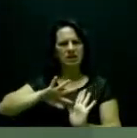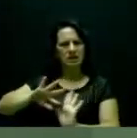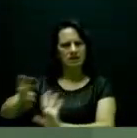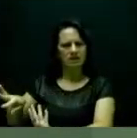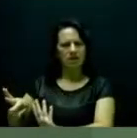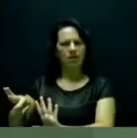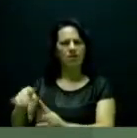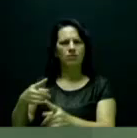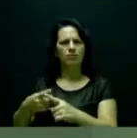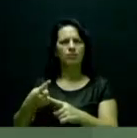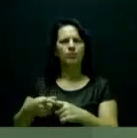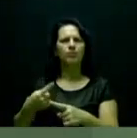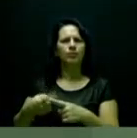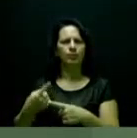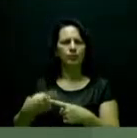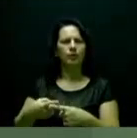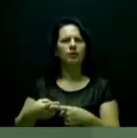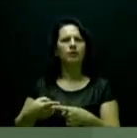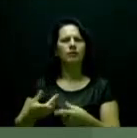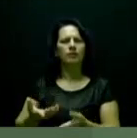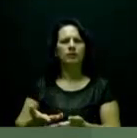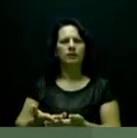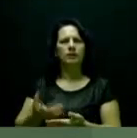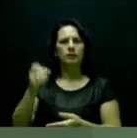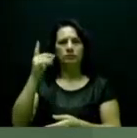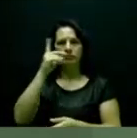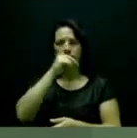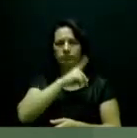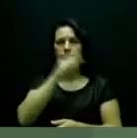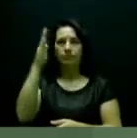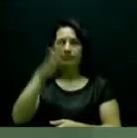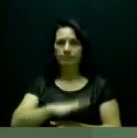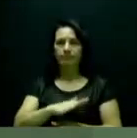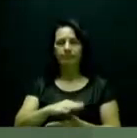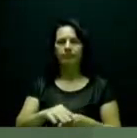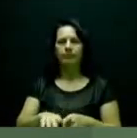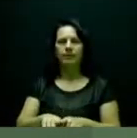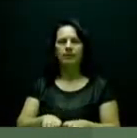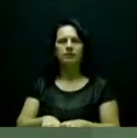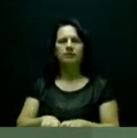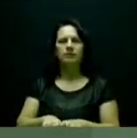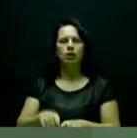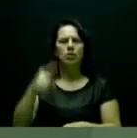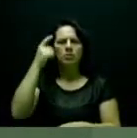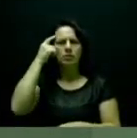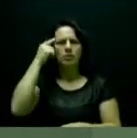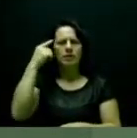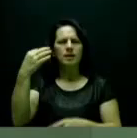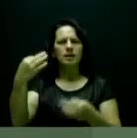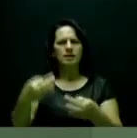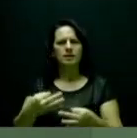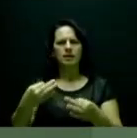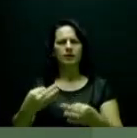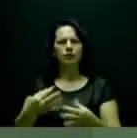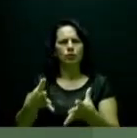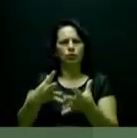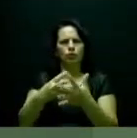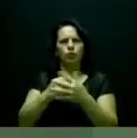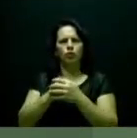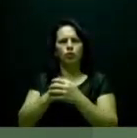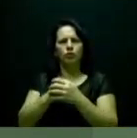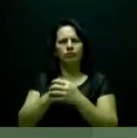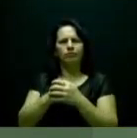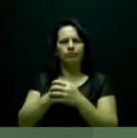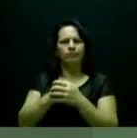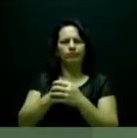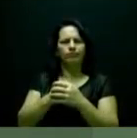circuito que o bicho vai pegar. E se você olhar no retrovisor e se encovardar,